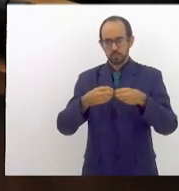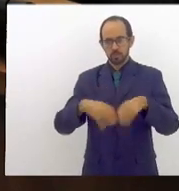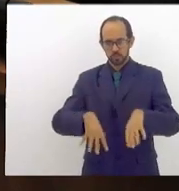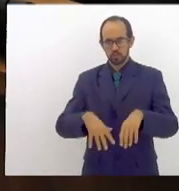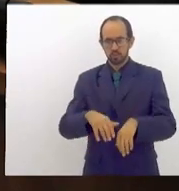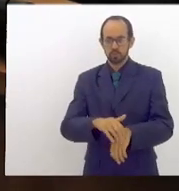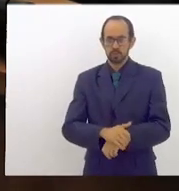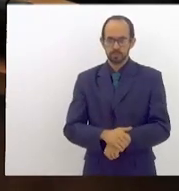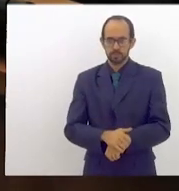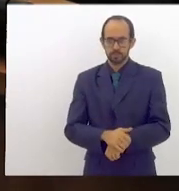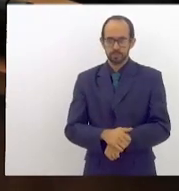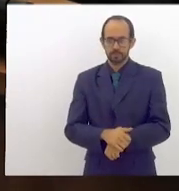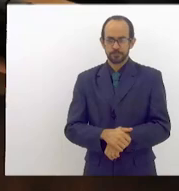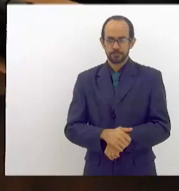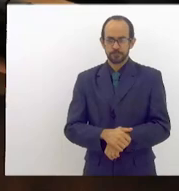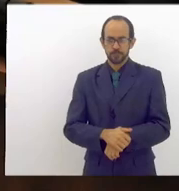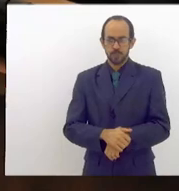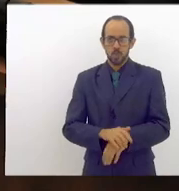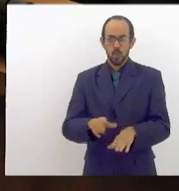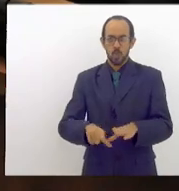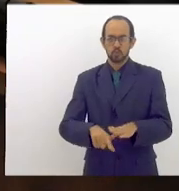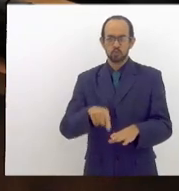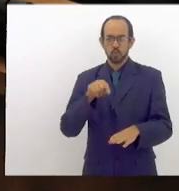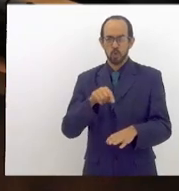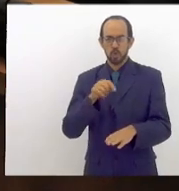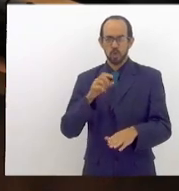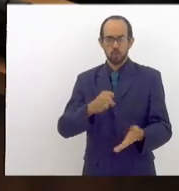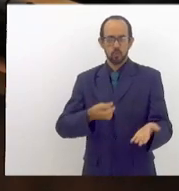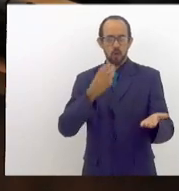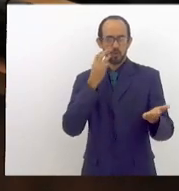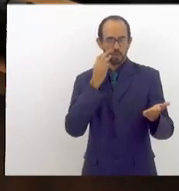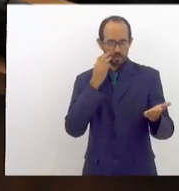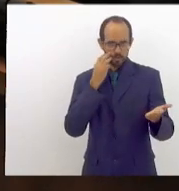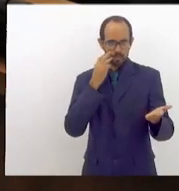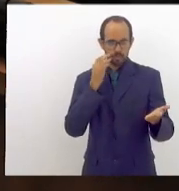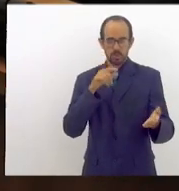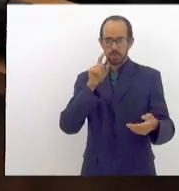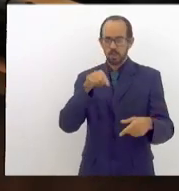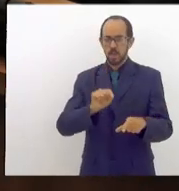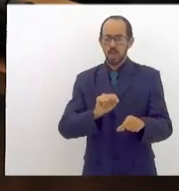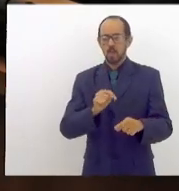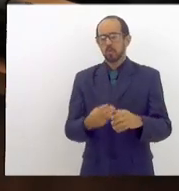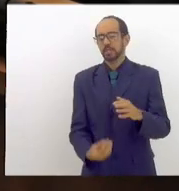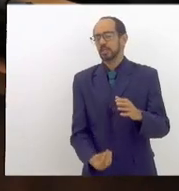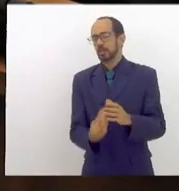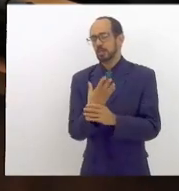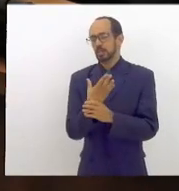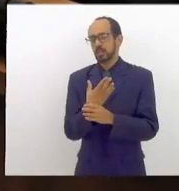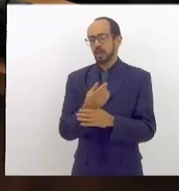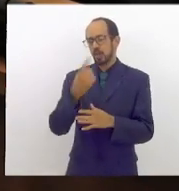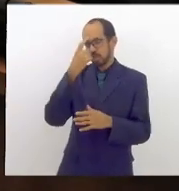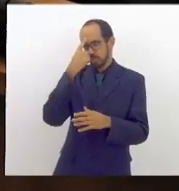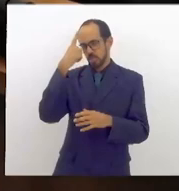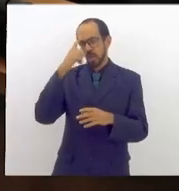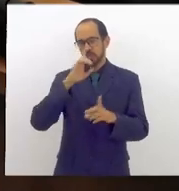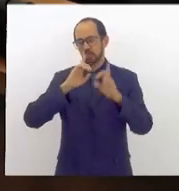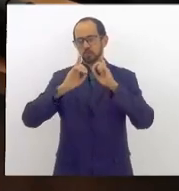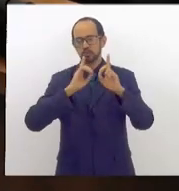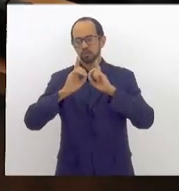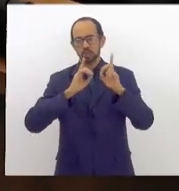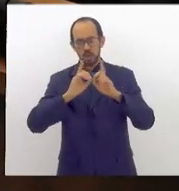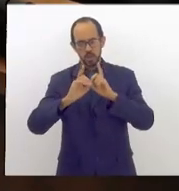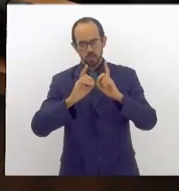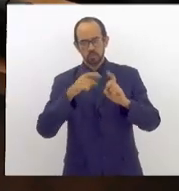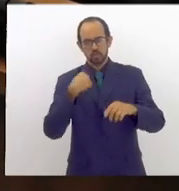o destaque do deputado valdec ele é um destaque que estabelece a lógica do Diálogo que a gente tá querendo estabelecer